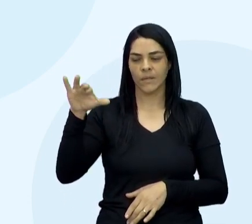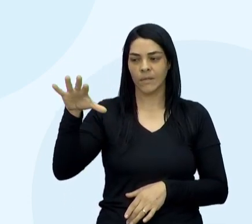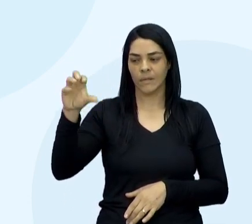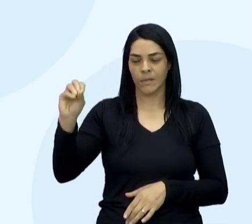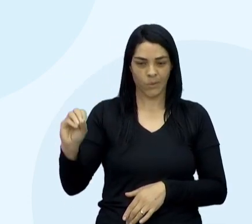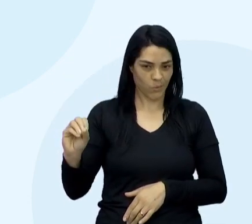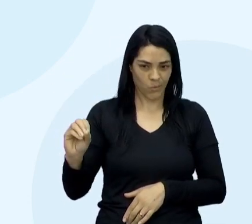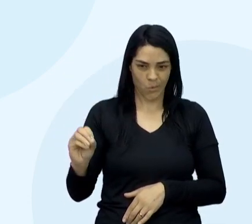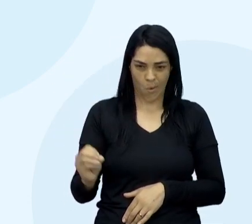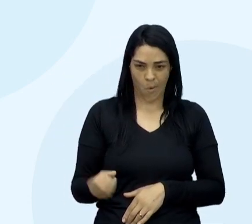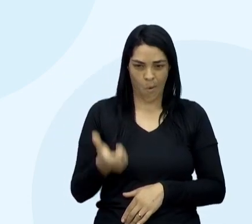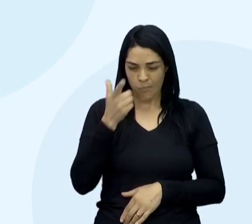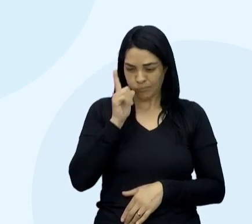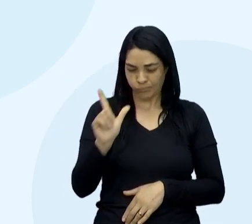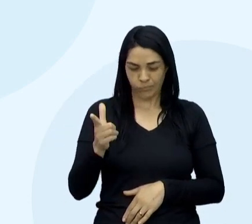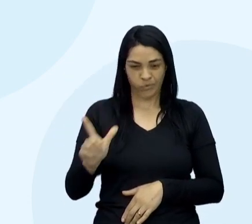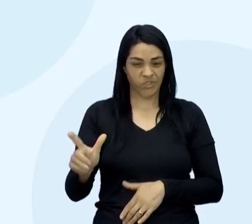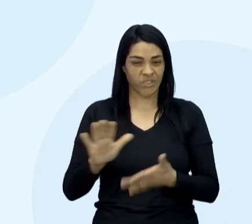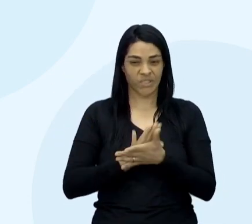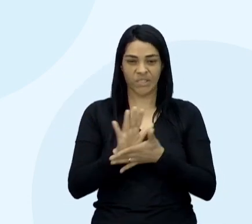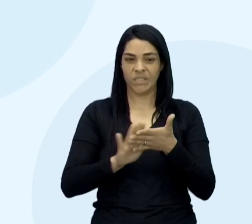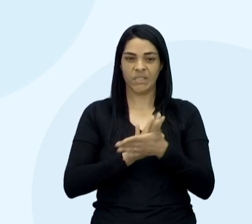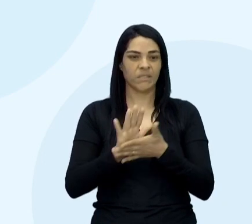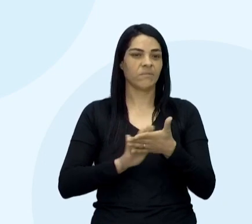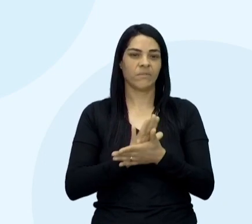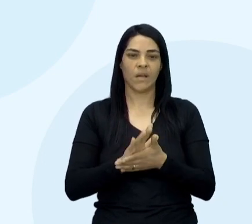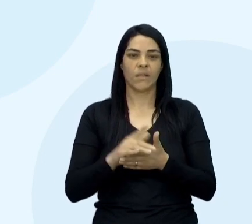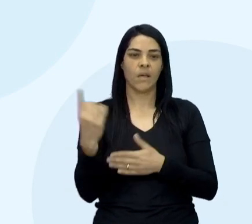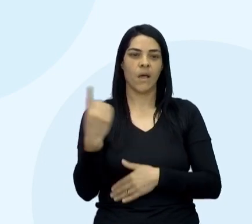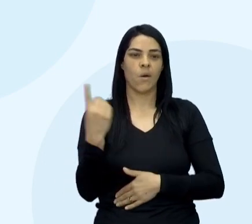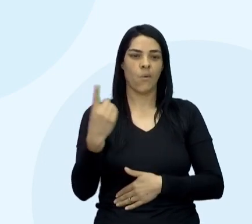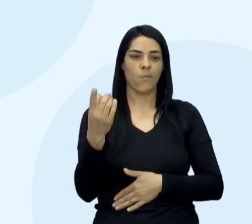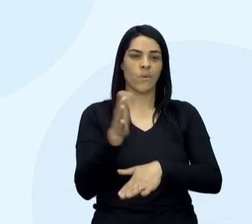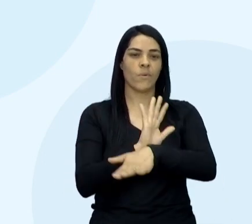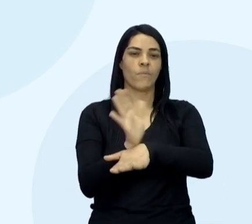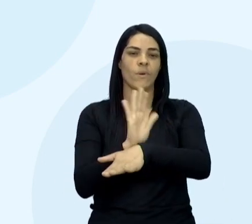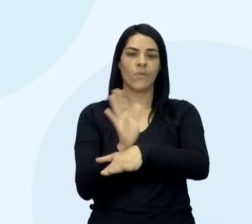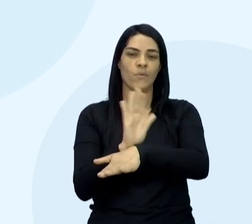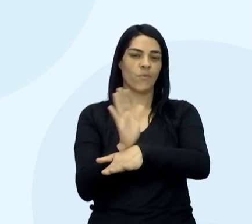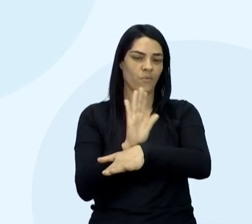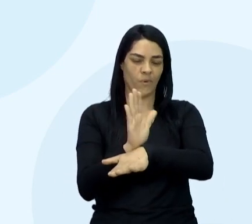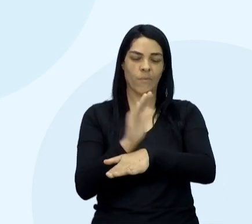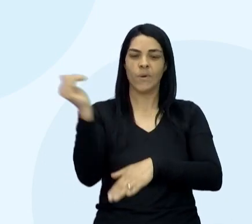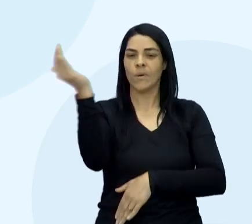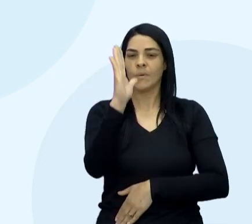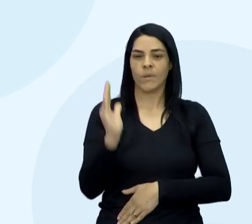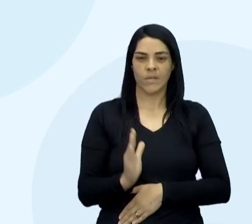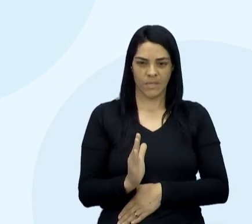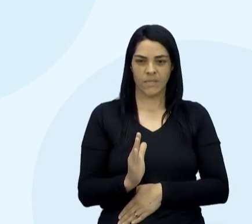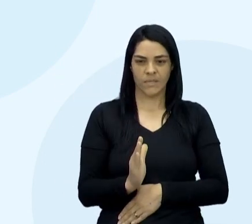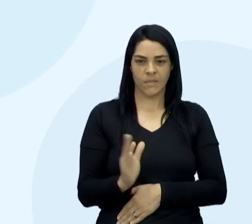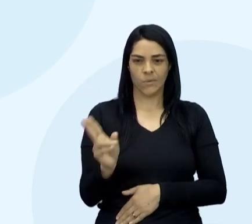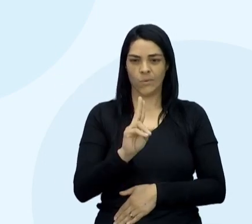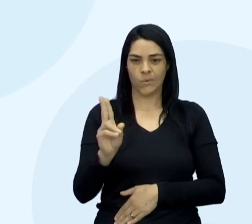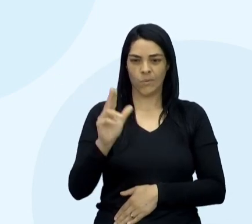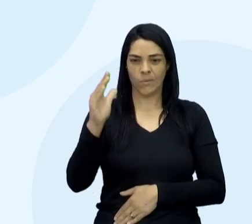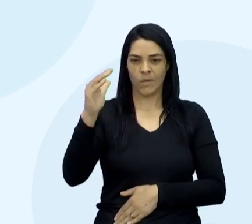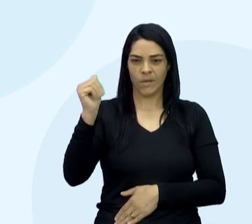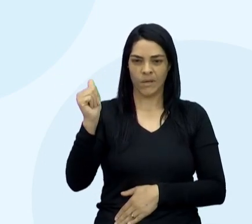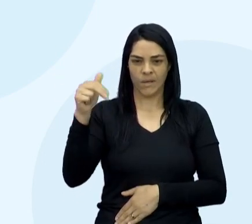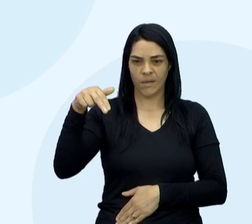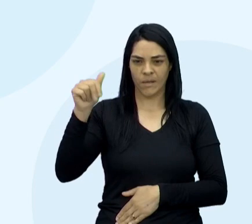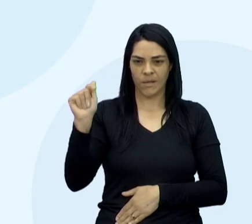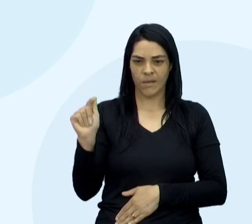ter produzido o primeiro filme brasileiro de sucesso internacional. O Cangaceiro, primeiro filme brasileiro de sucesso